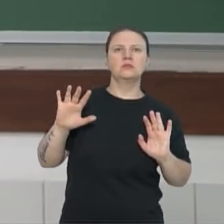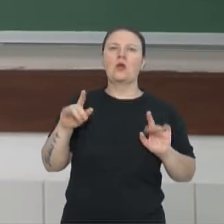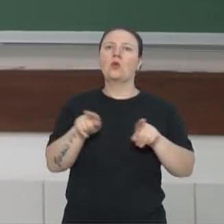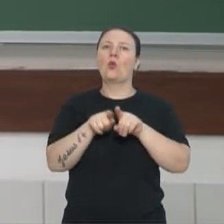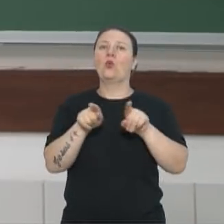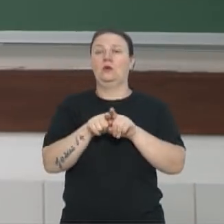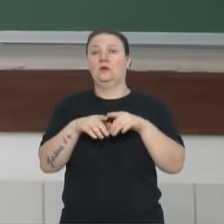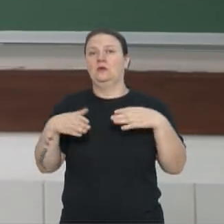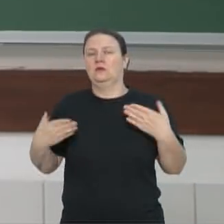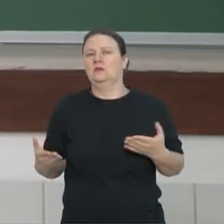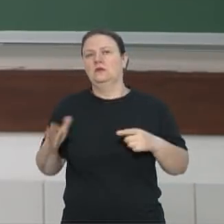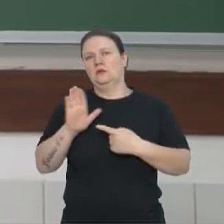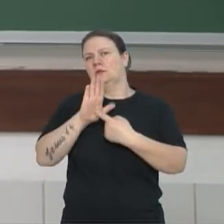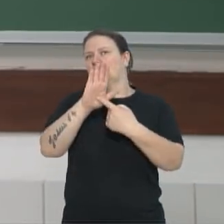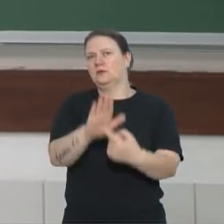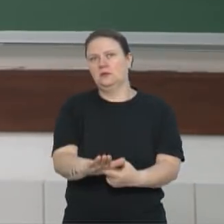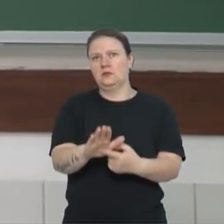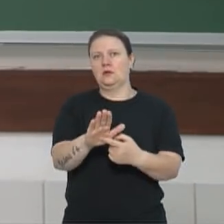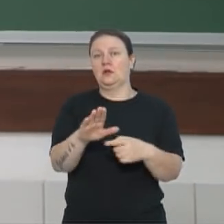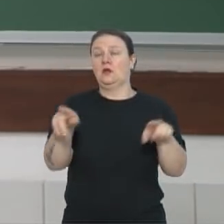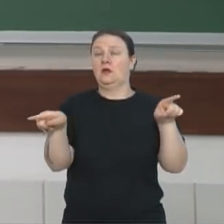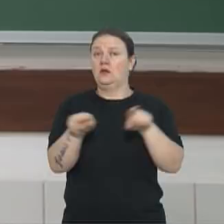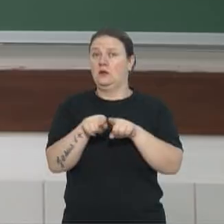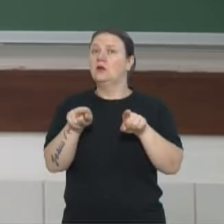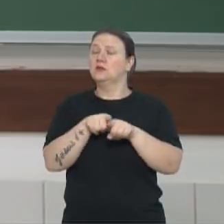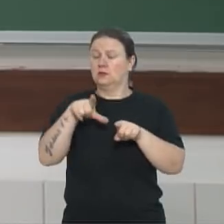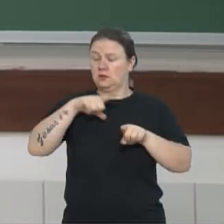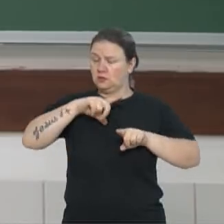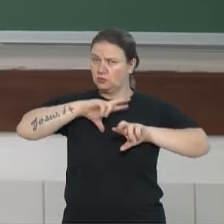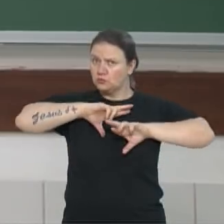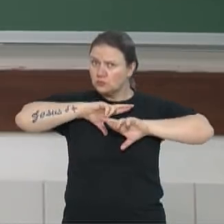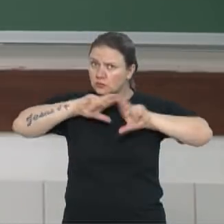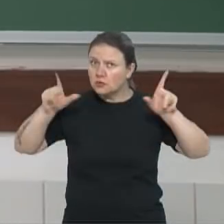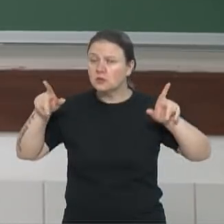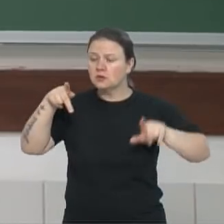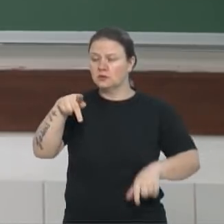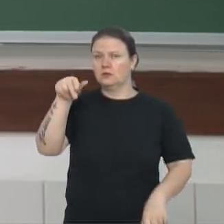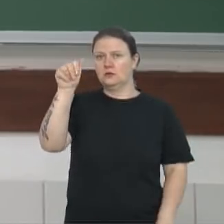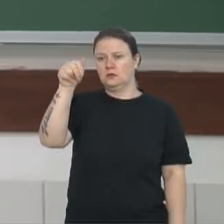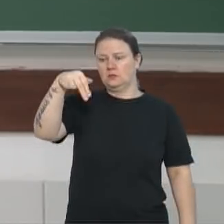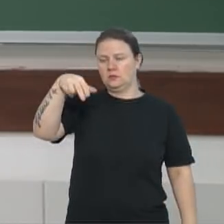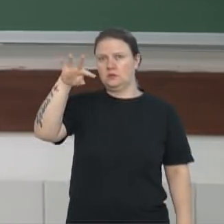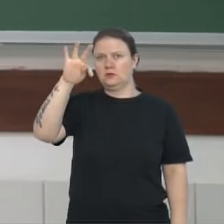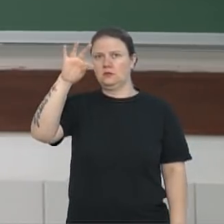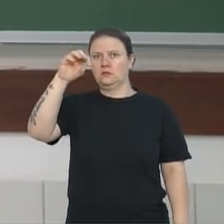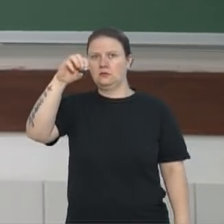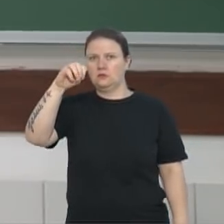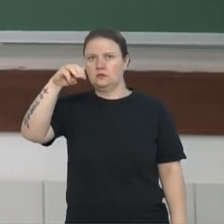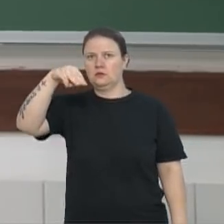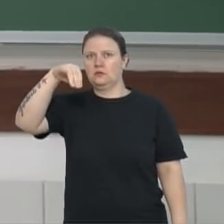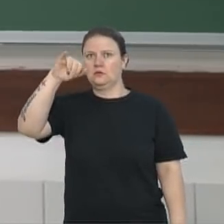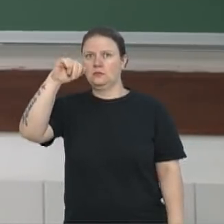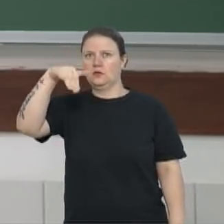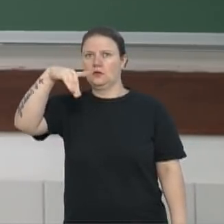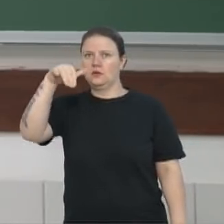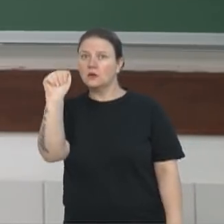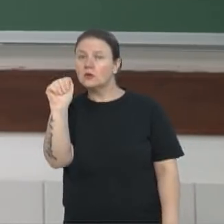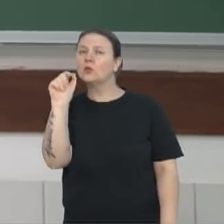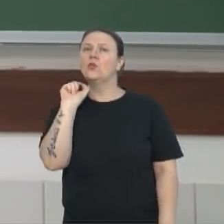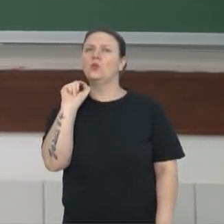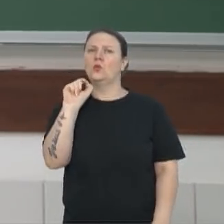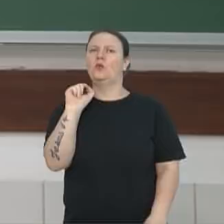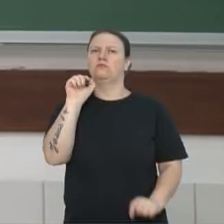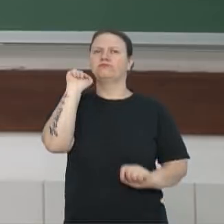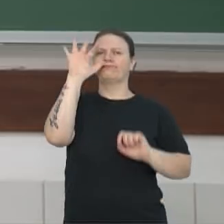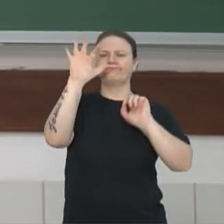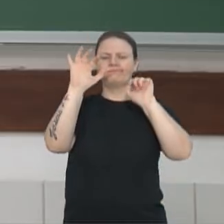ele faz espetáculos de pantomima, ok? Pantomima é o espetáculo todo, onde a mímica